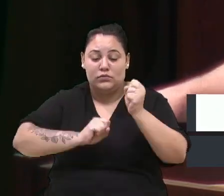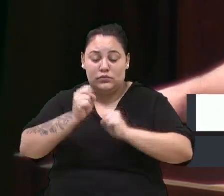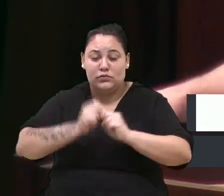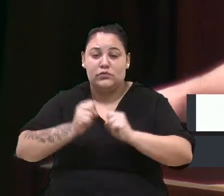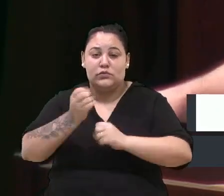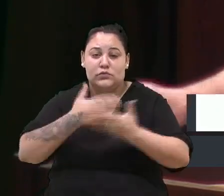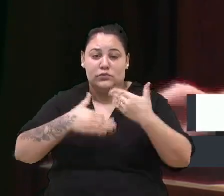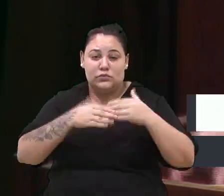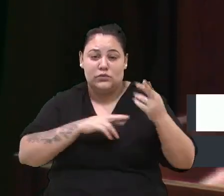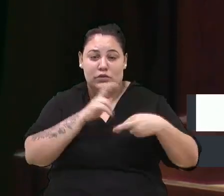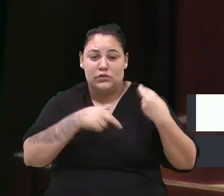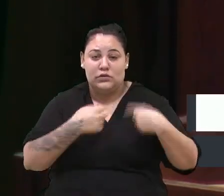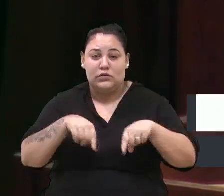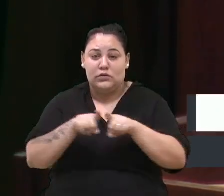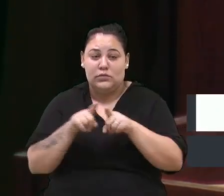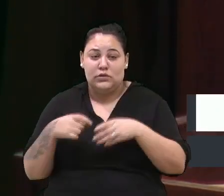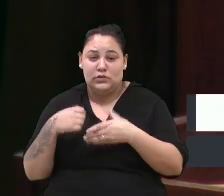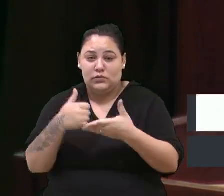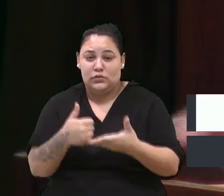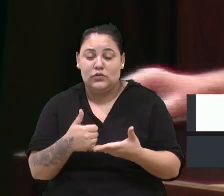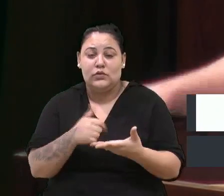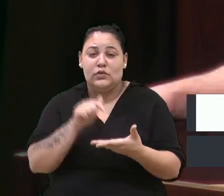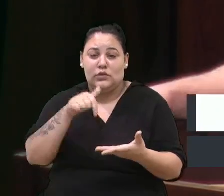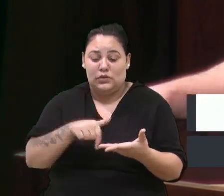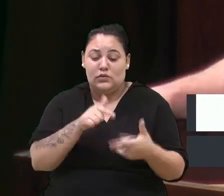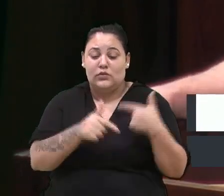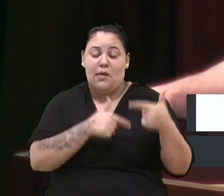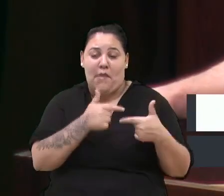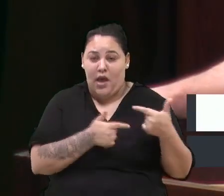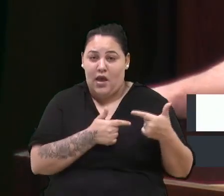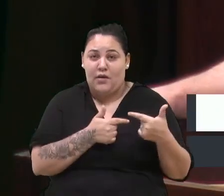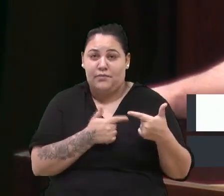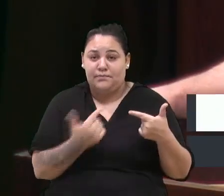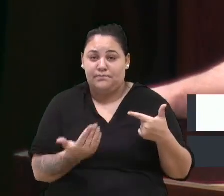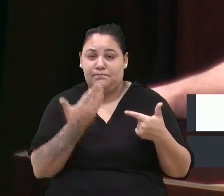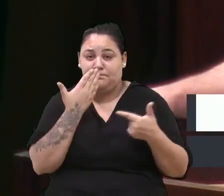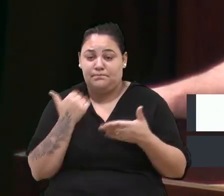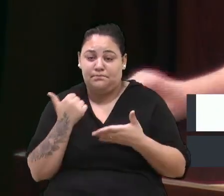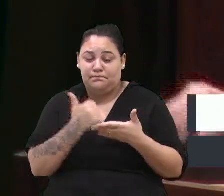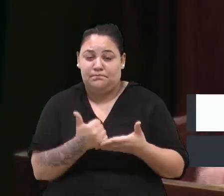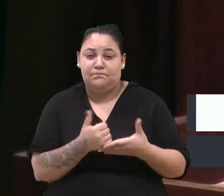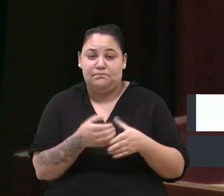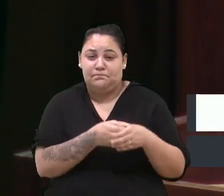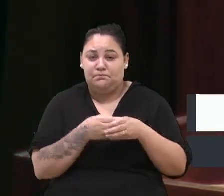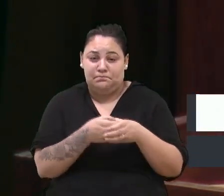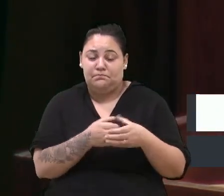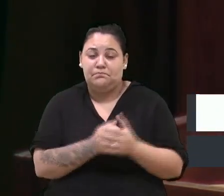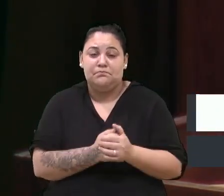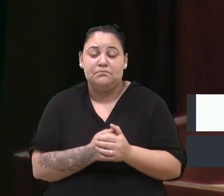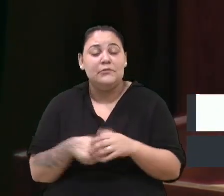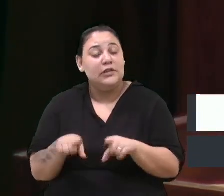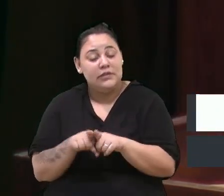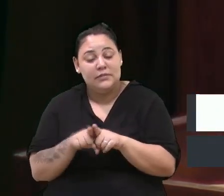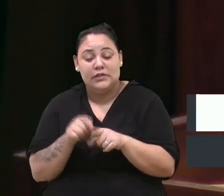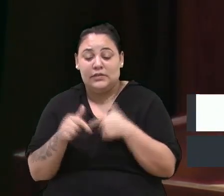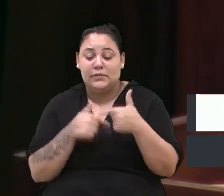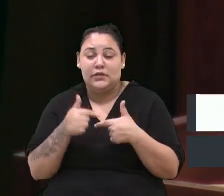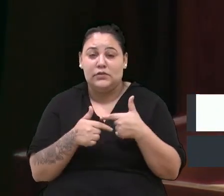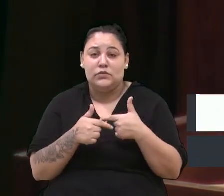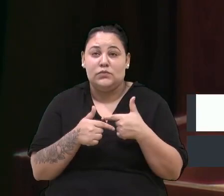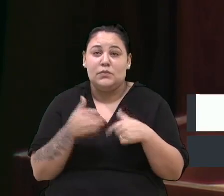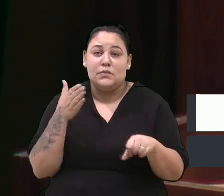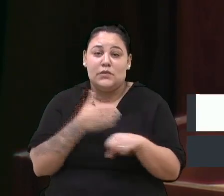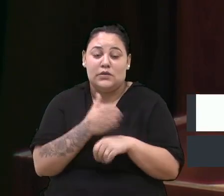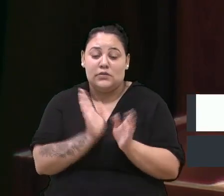Cooperativismo, esta também atuante frente parlamentar. E atuando também, presidente, como membro da Comissão